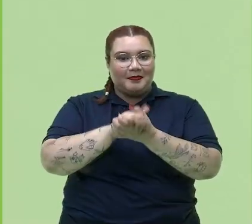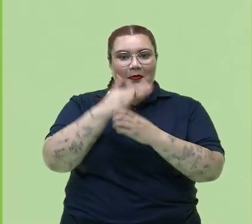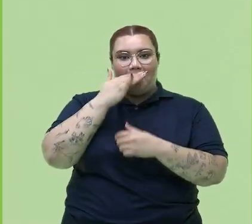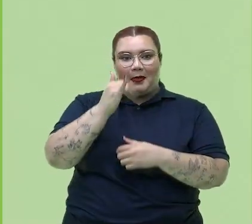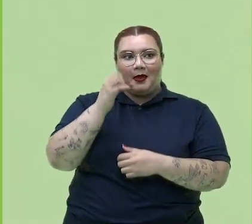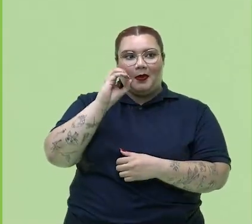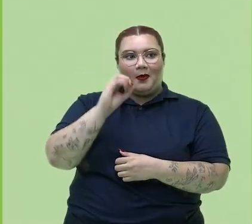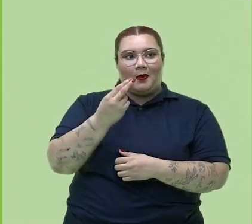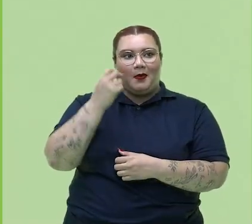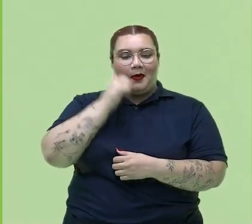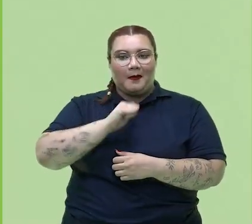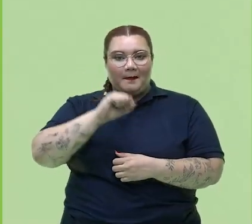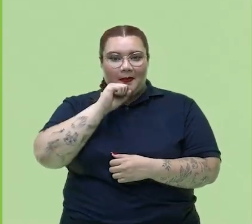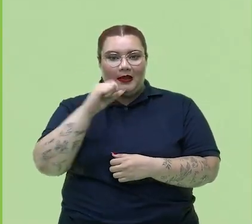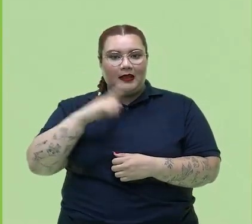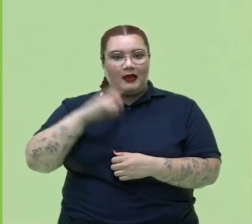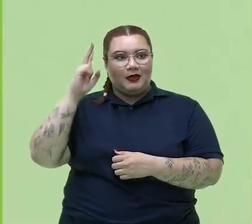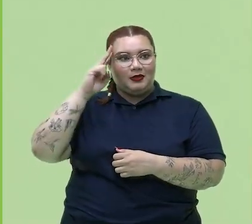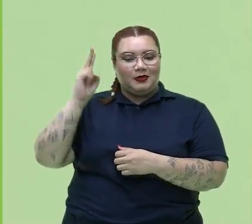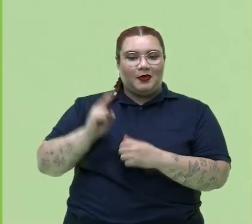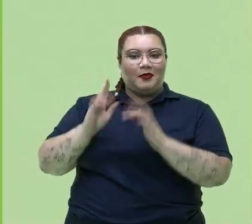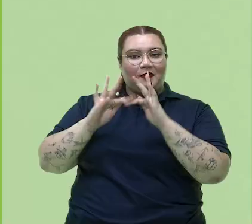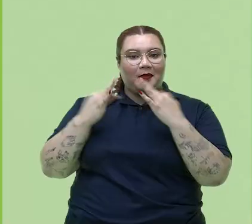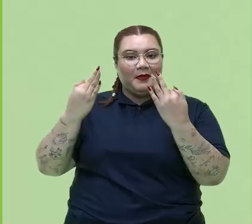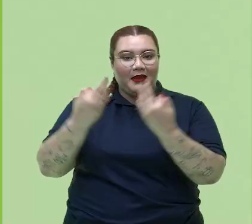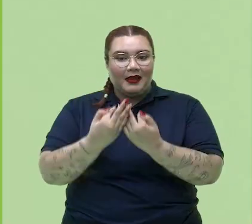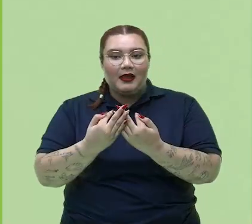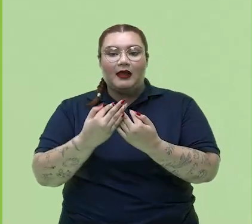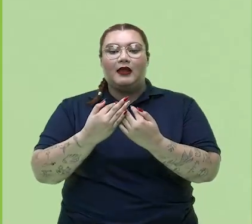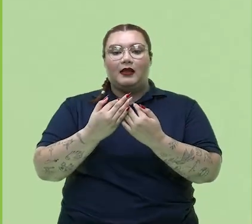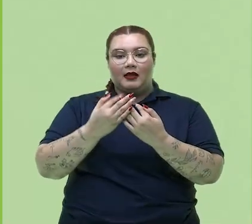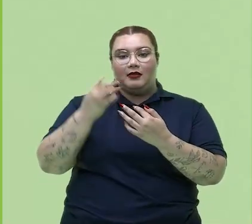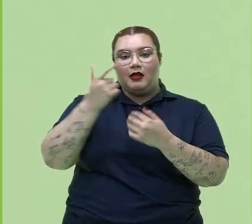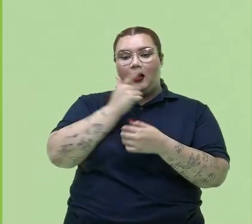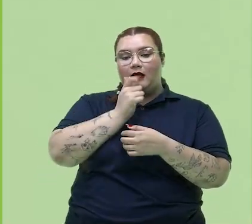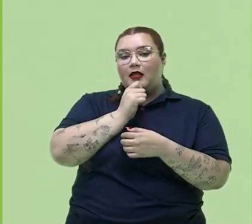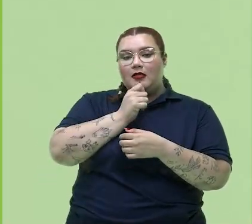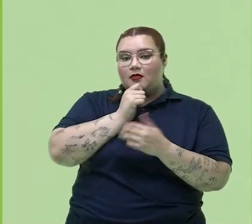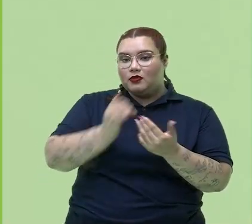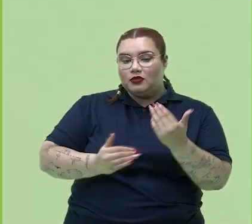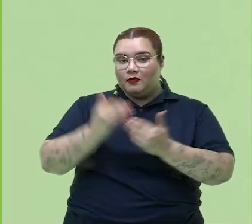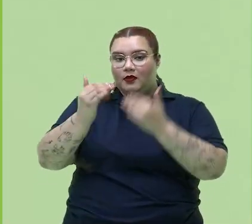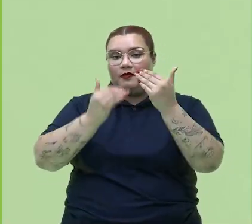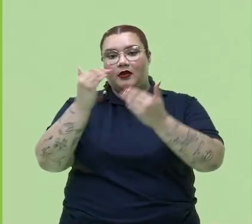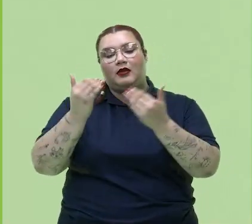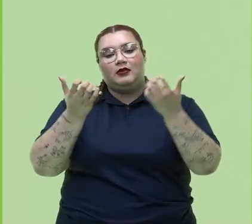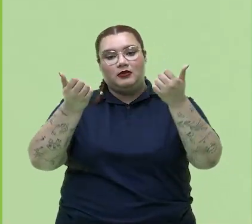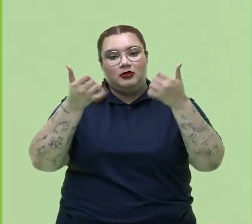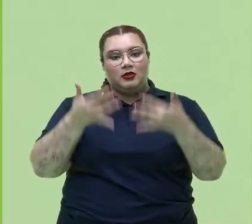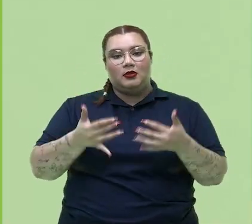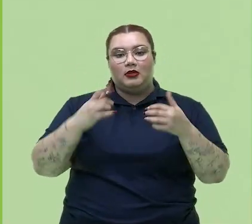tem um histórico familiar, né, e ele ainda não desenvolveu, quer dizer que existe a